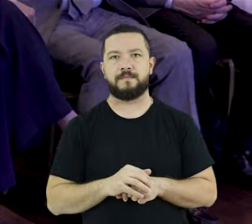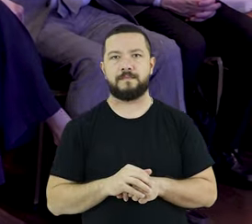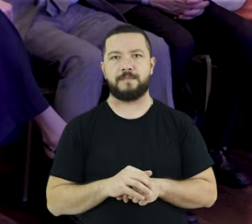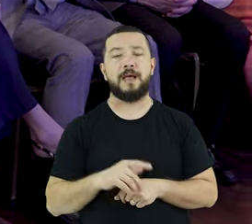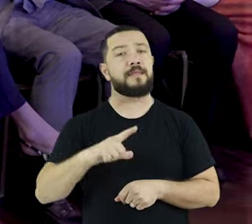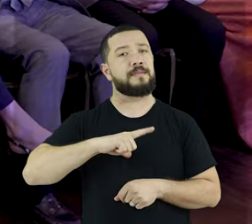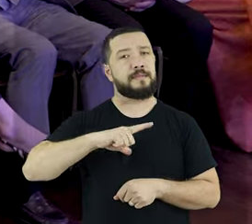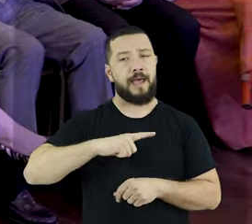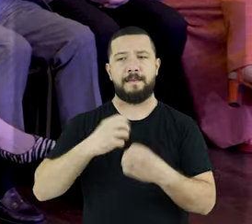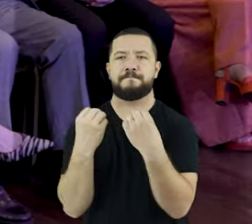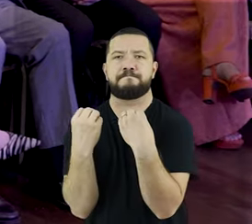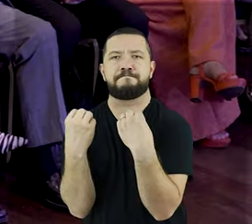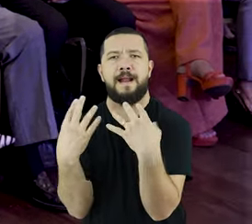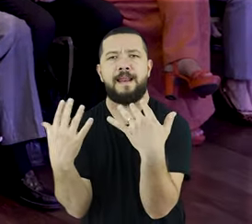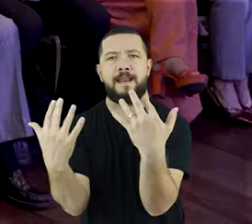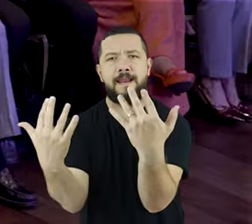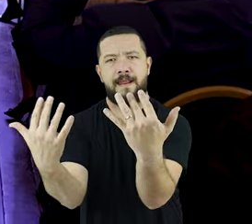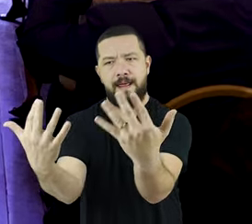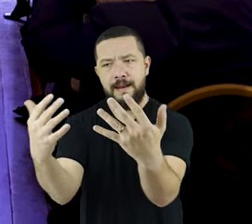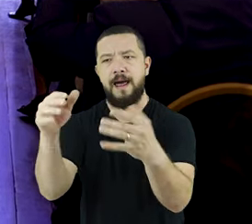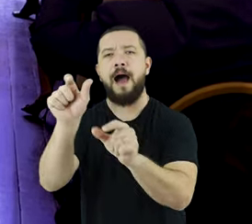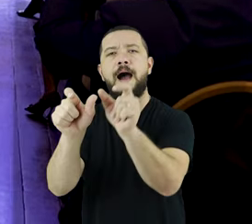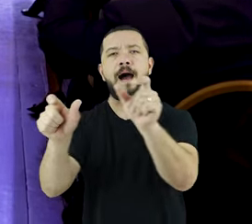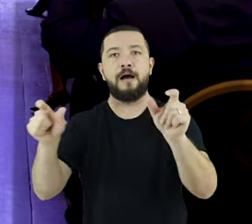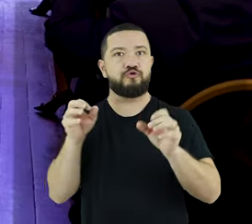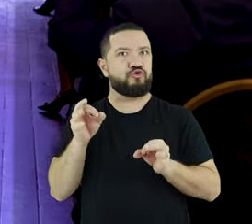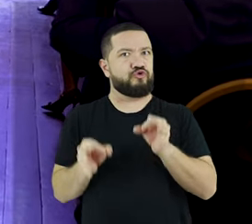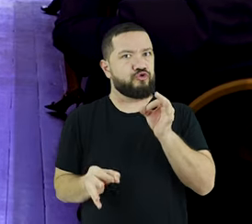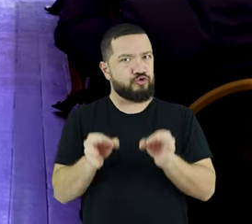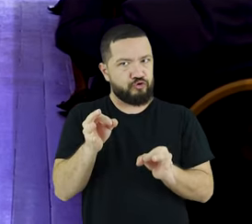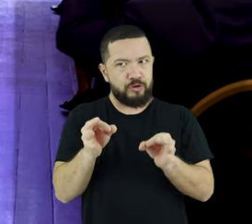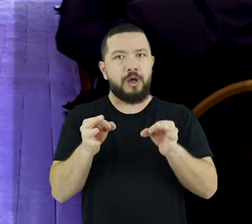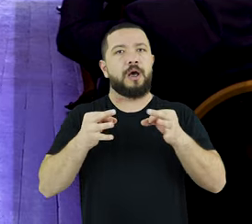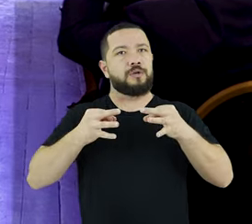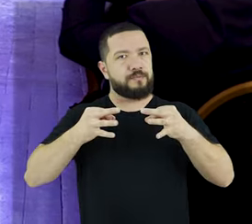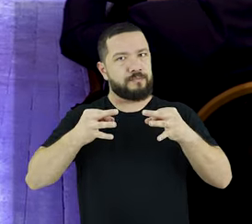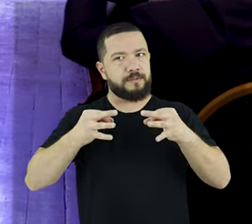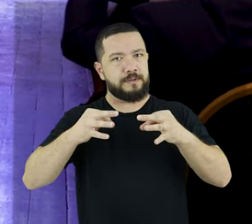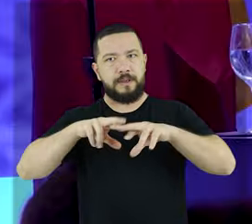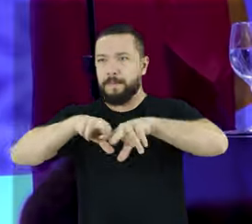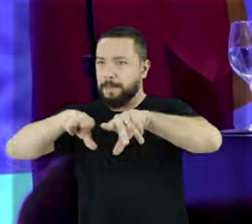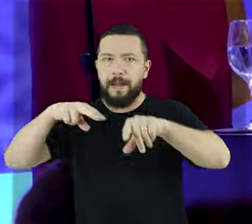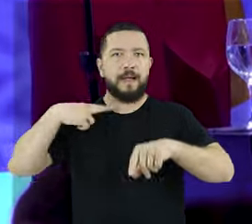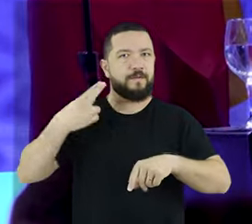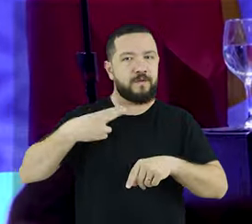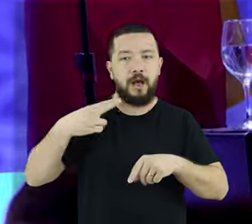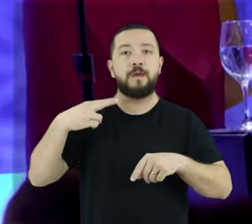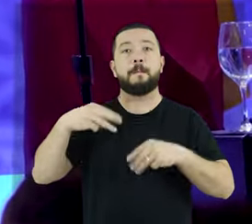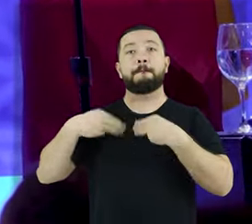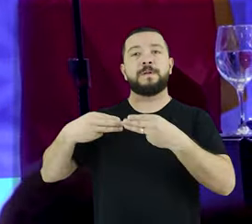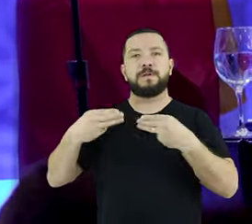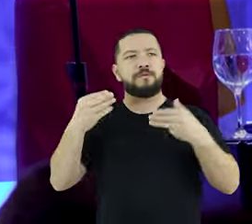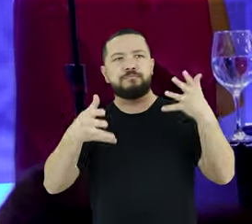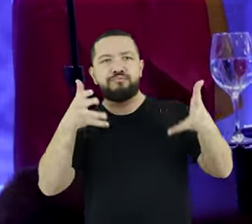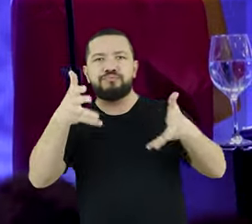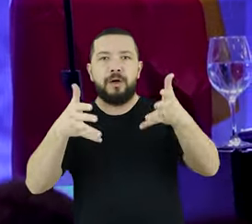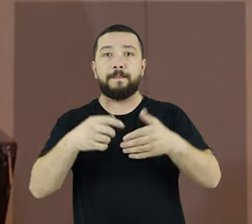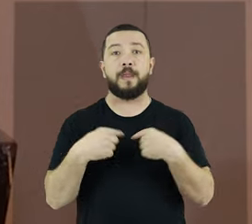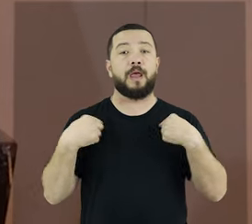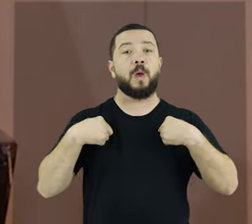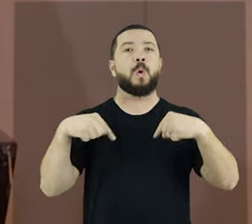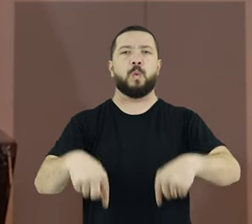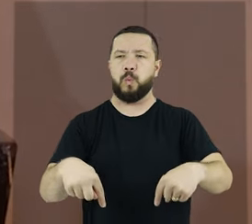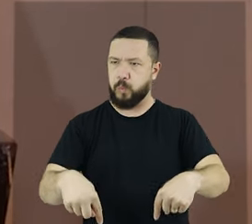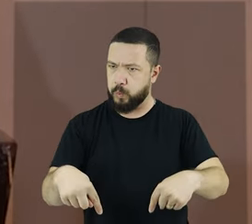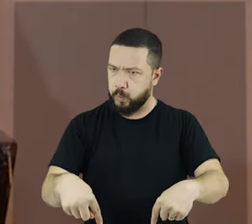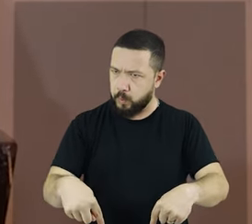uma plateia formada por autoridades, magistrados, juristas e estudantes, o ministro falou sobre a realidade atual.